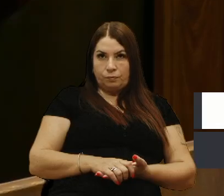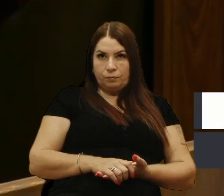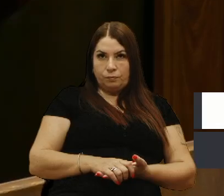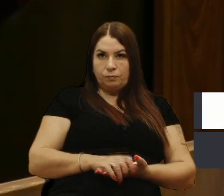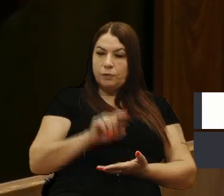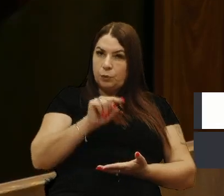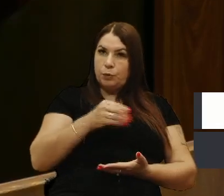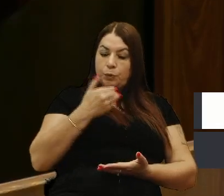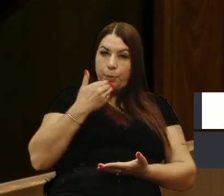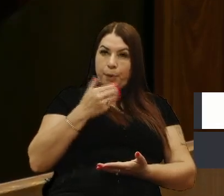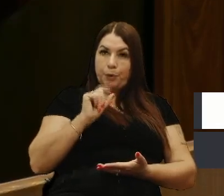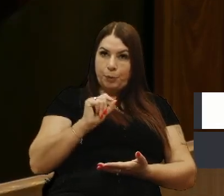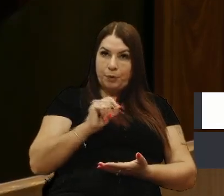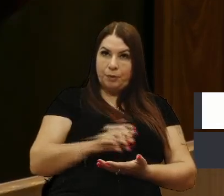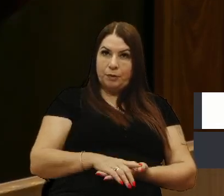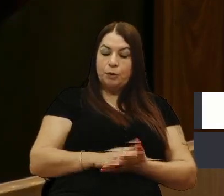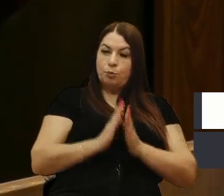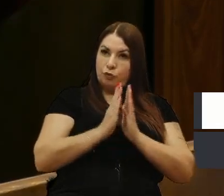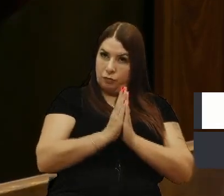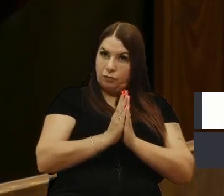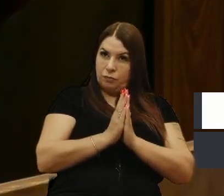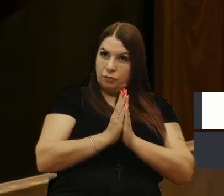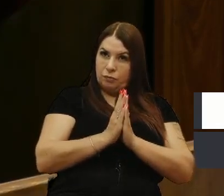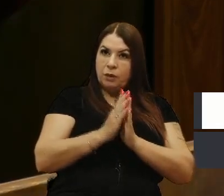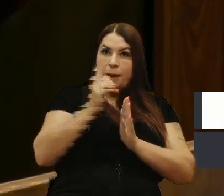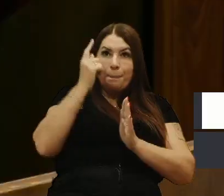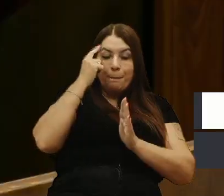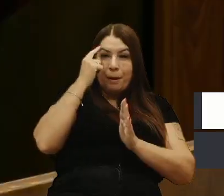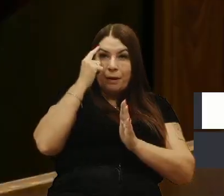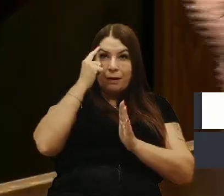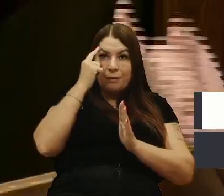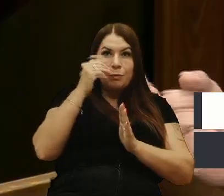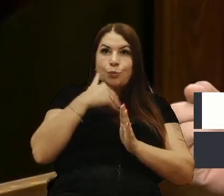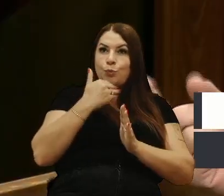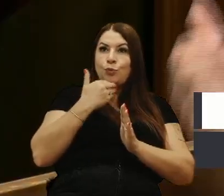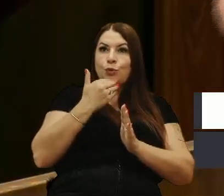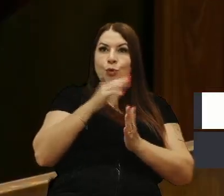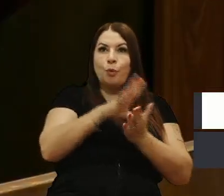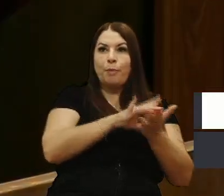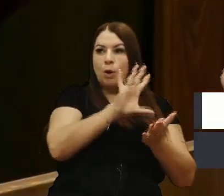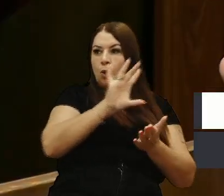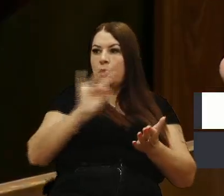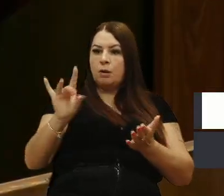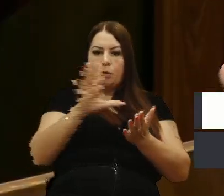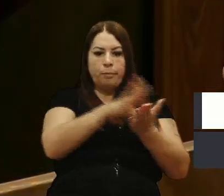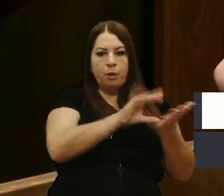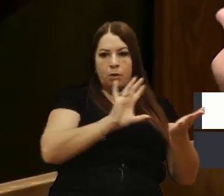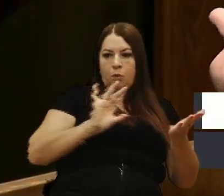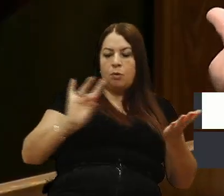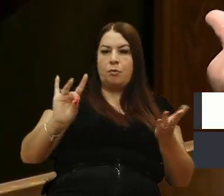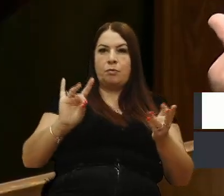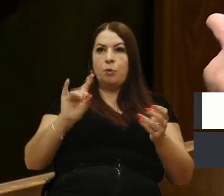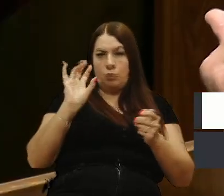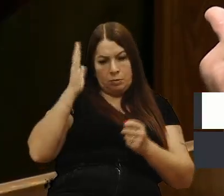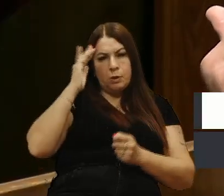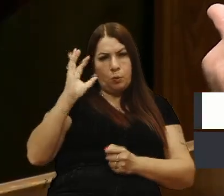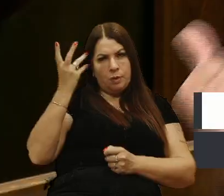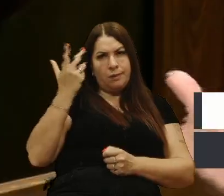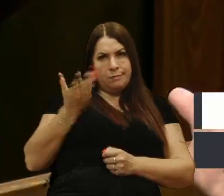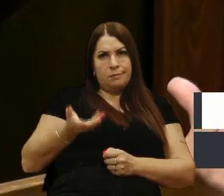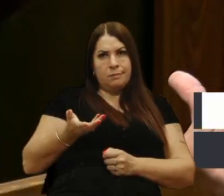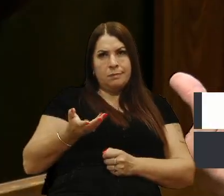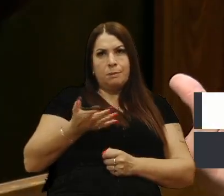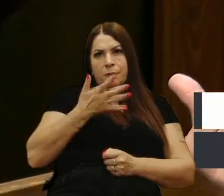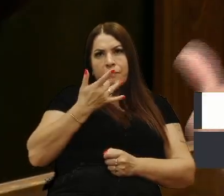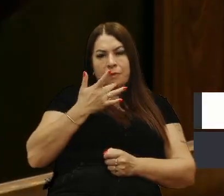Com isso eu peço o quê? Por favor, pensem bastante. Não adianta só copiar e colar do ano anterior. E eu sei que acontece. É